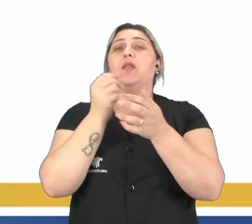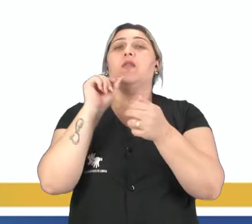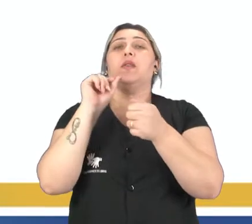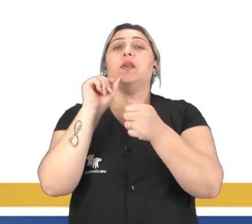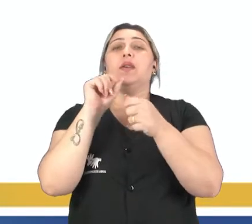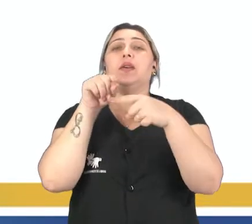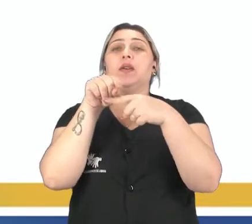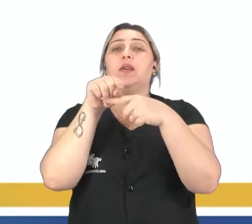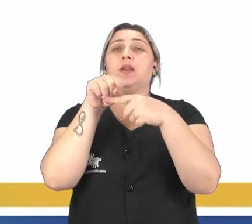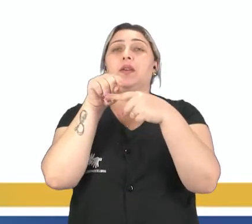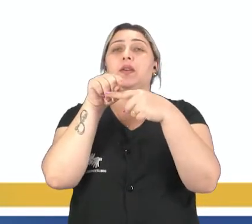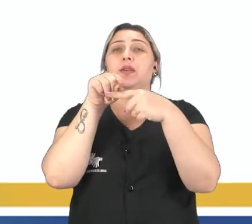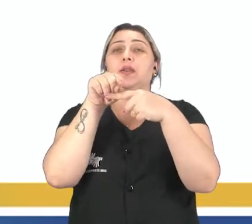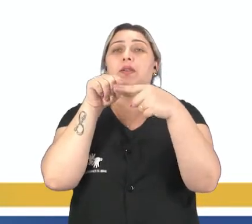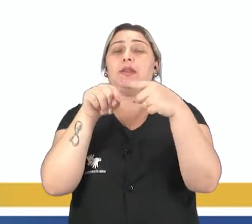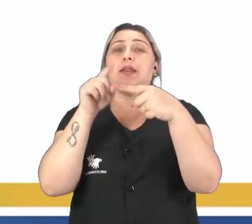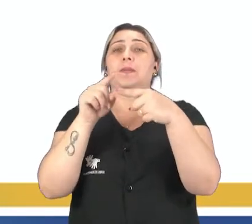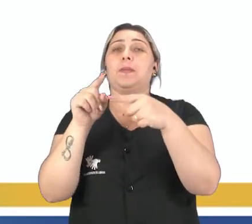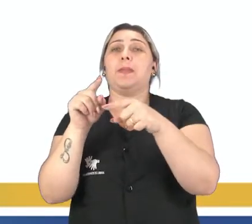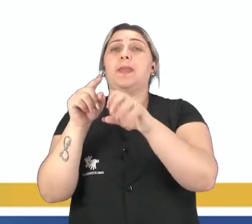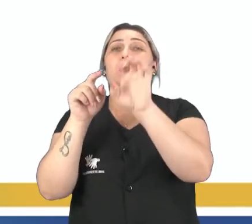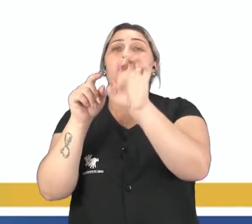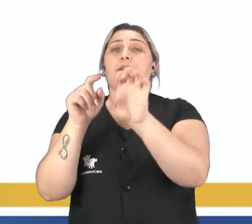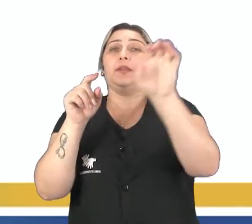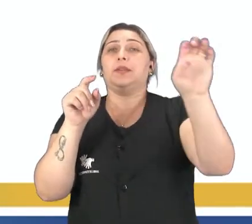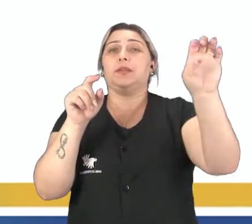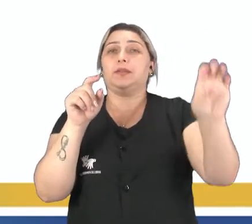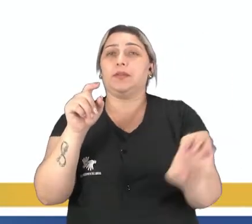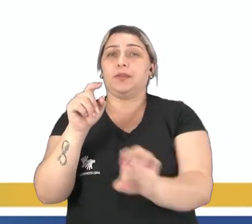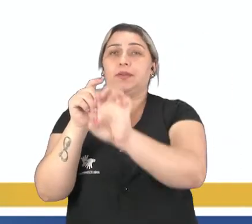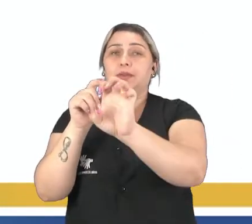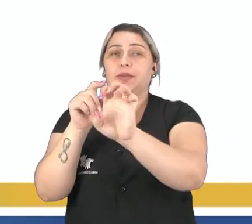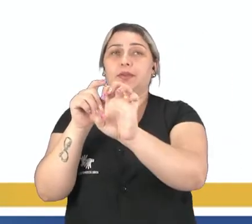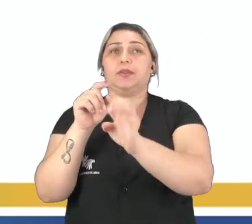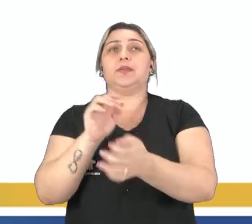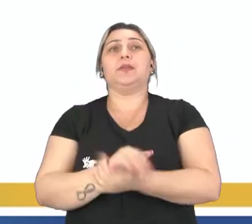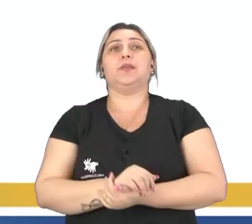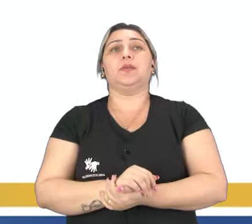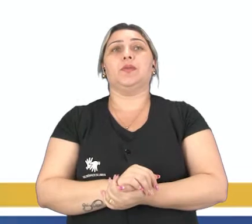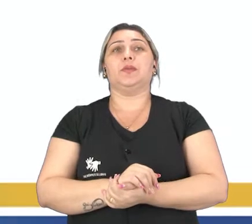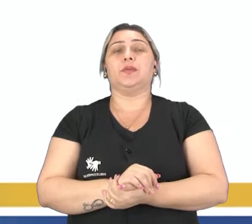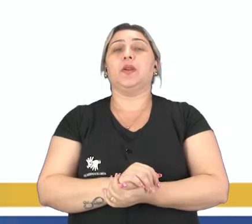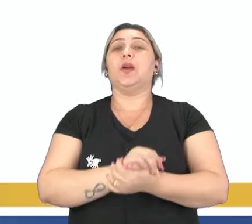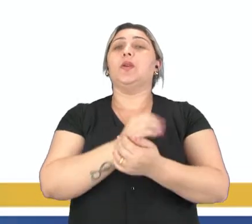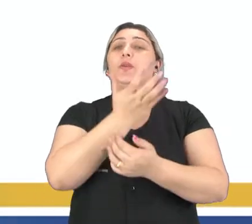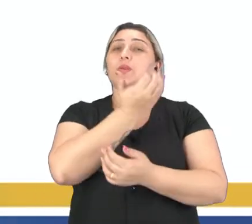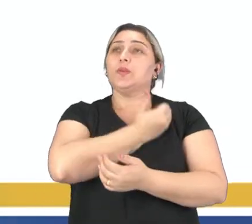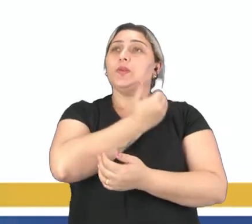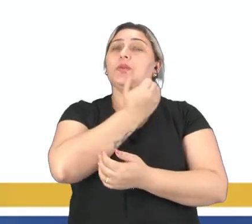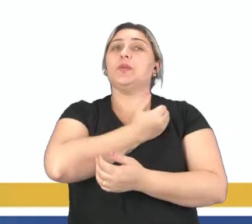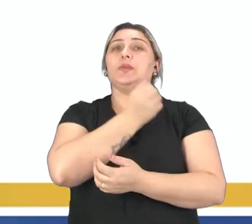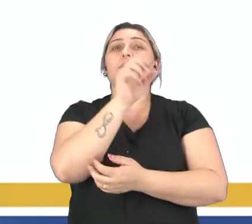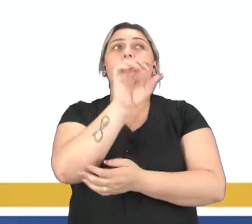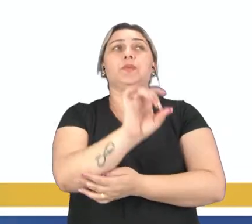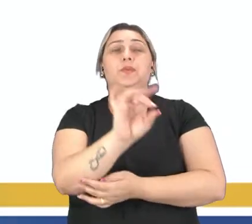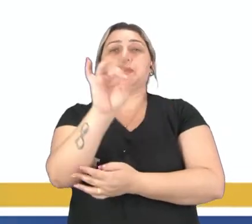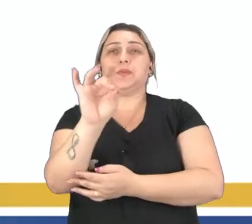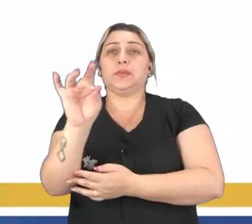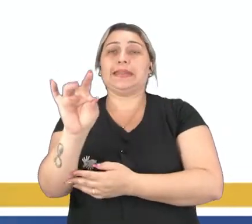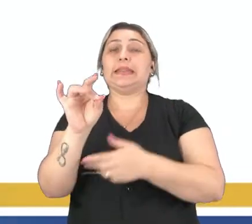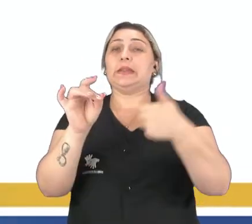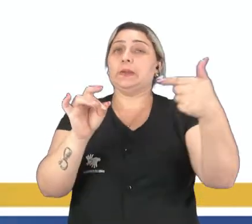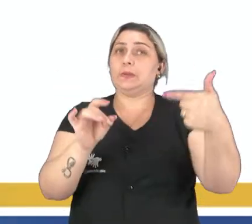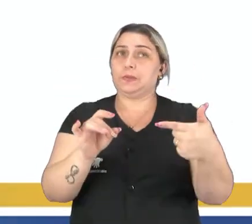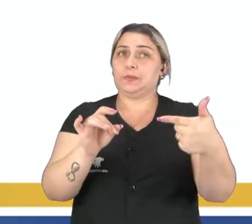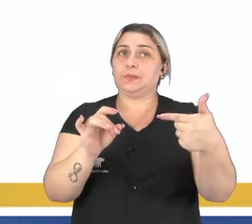divisão, eu tenho que começar sempre da esquerda para a direita, pegando número por número. Bom, se eu pegar o